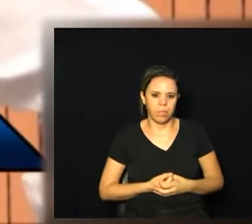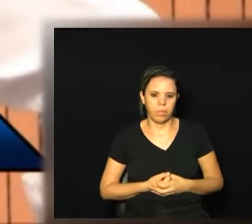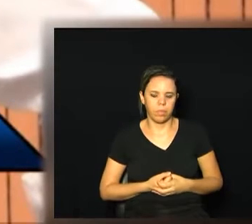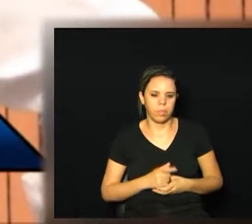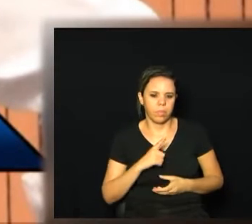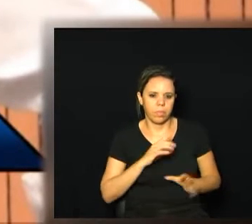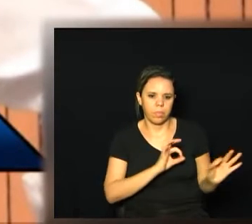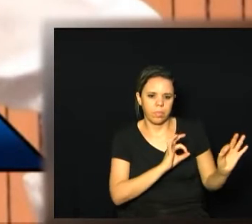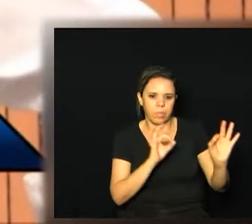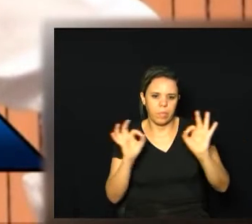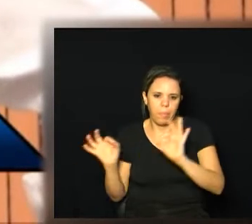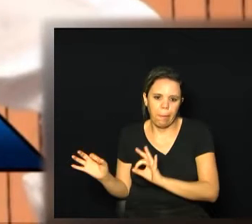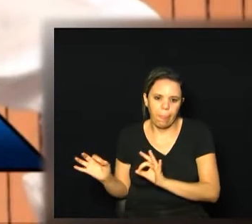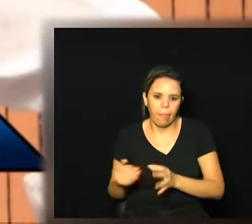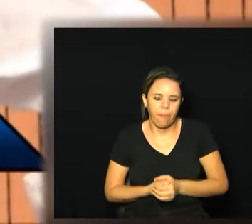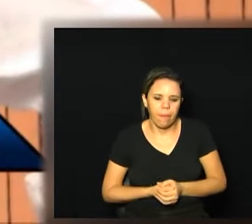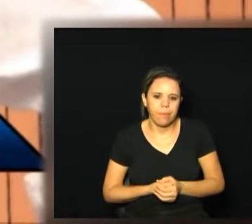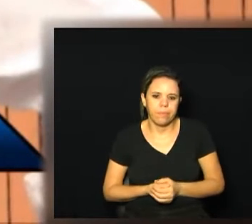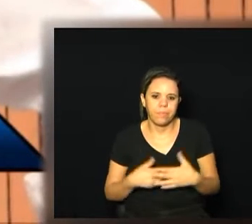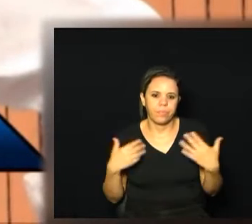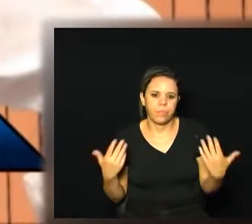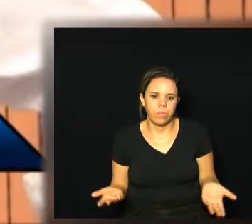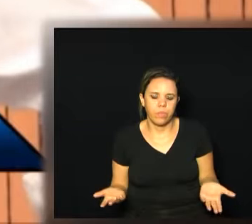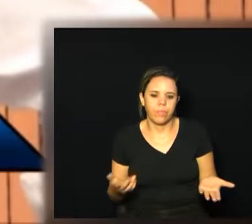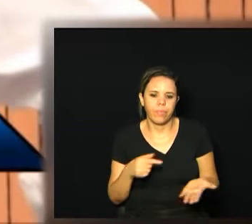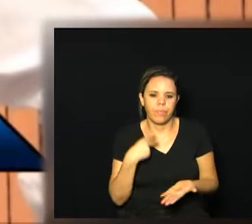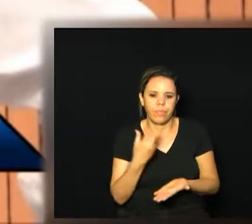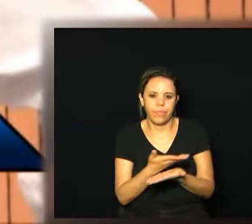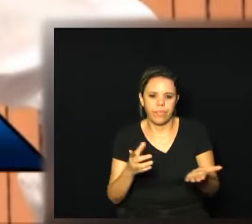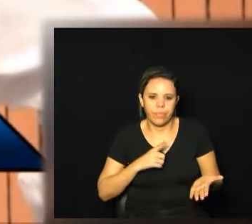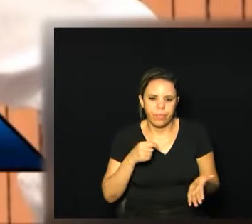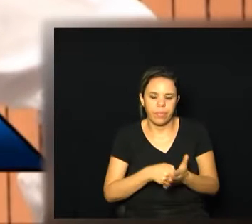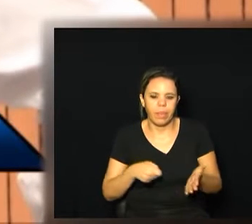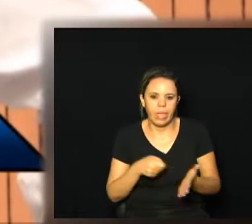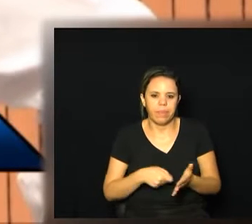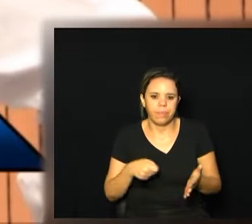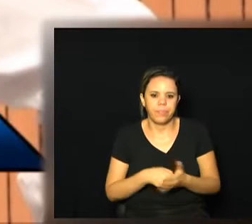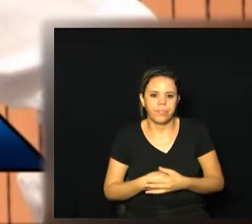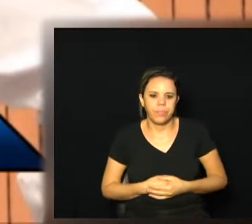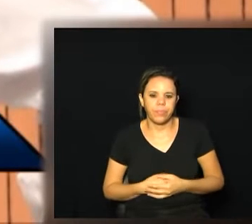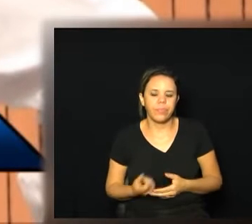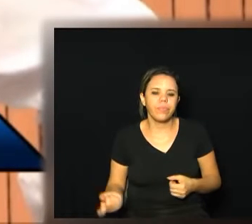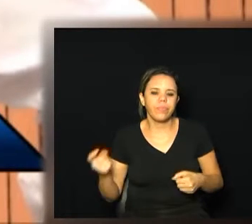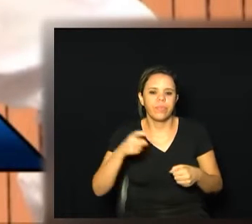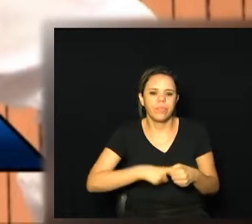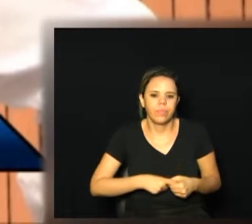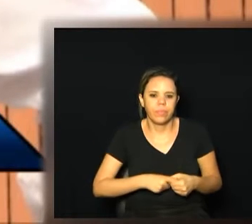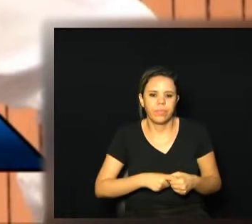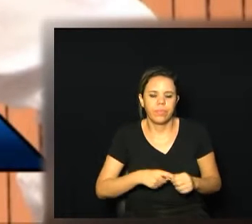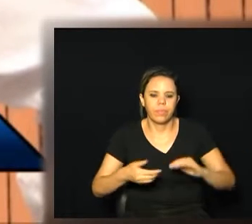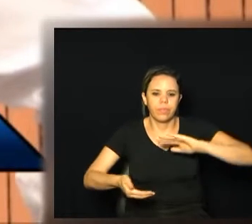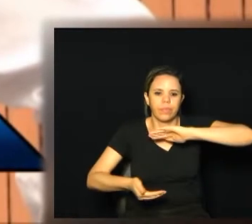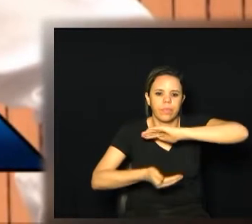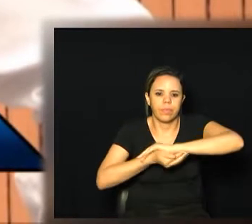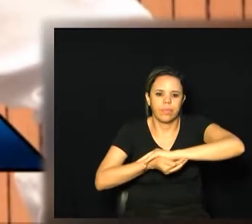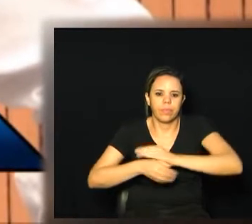tenho acompanhado o quanto Vossa Excelência tem se dedicado à volta, do poupa-tempo